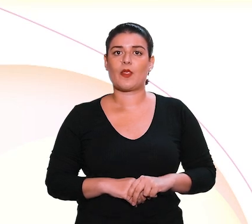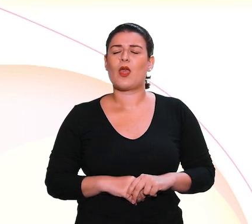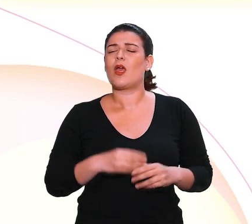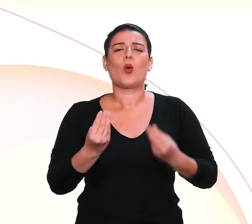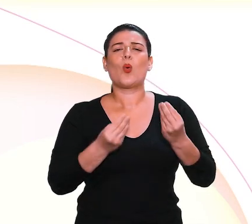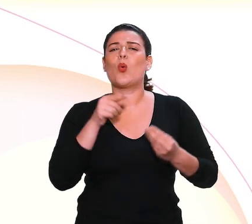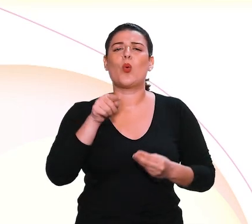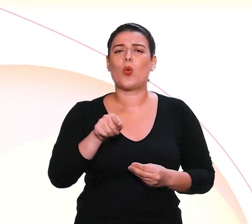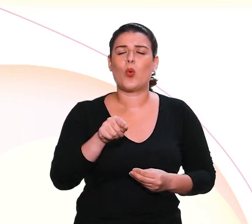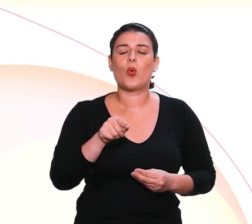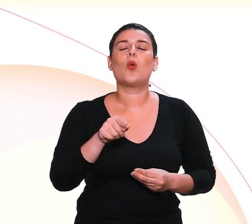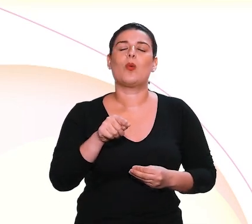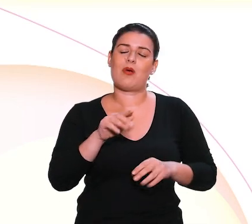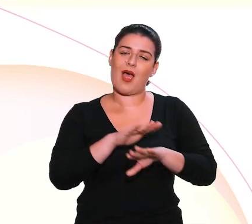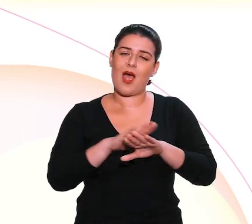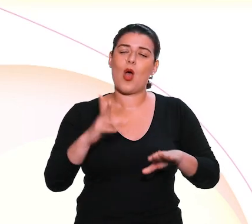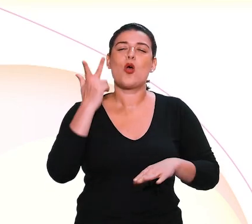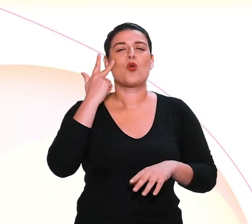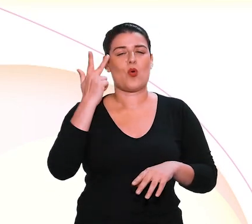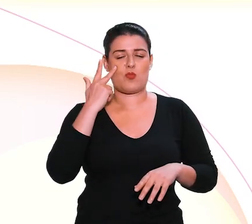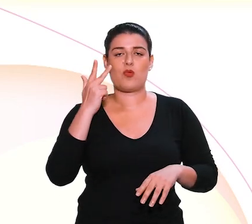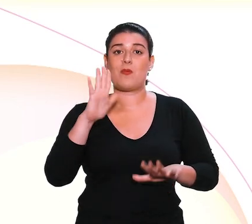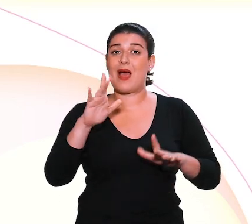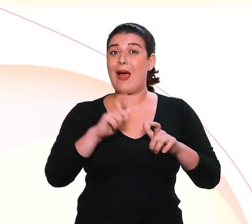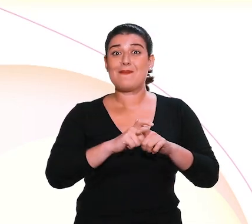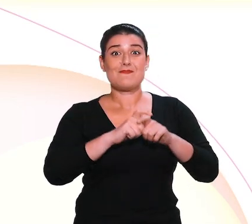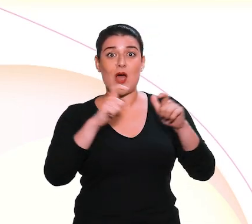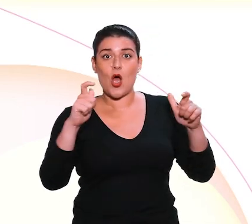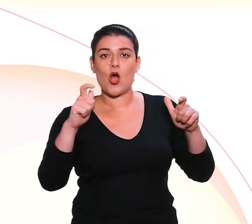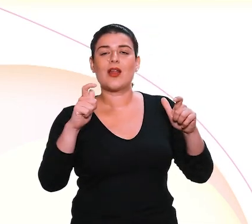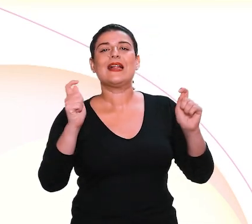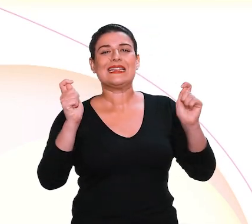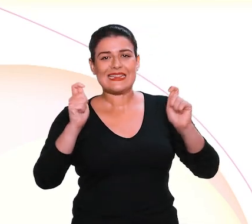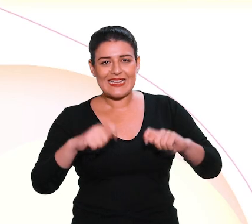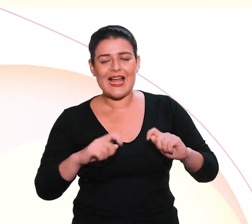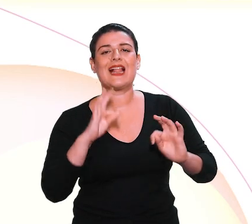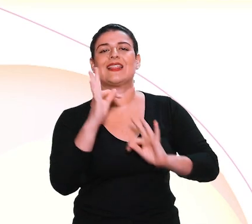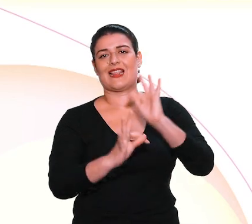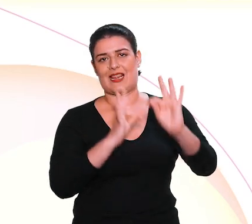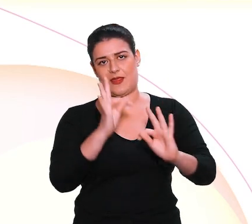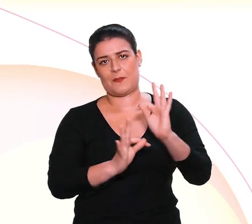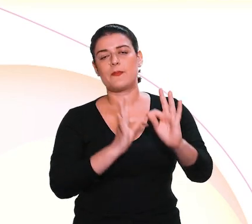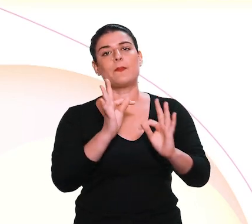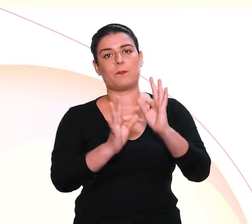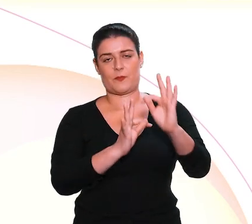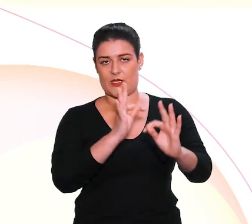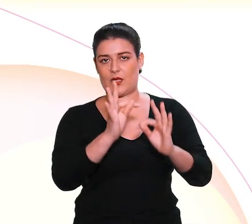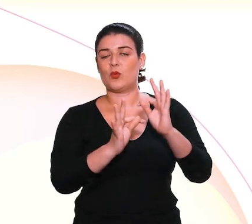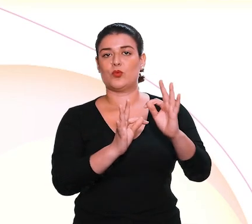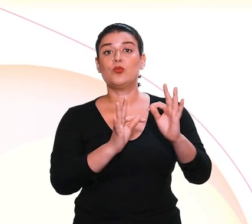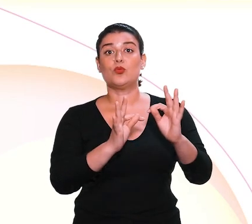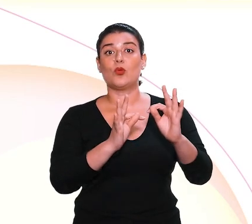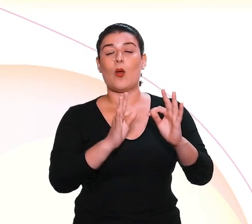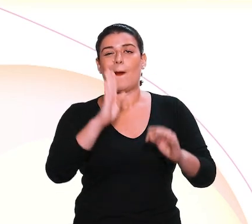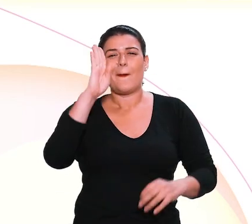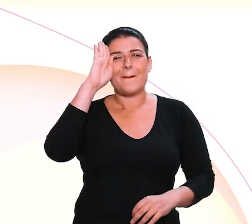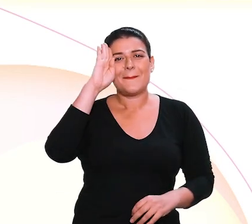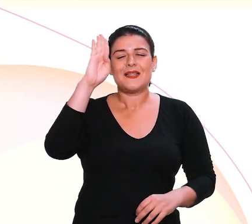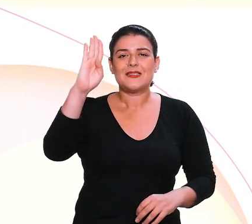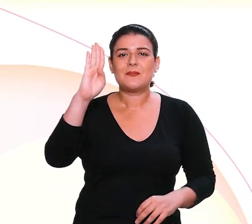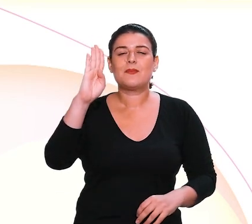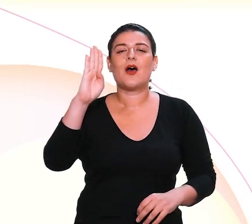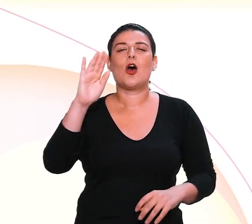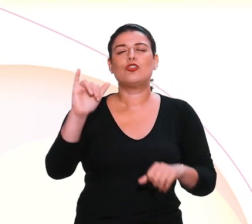É uma condição que infelizmente é comum, mas na maior parte das vezes ela é reversível. E a